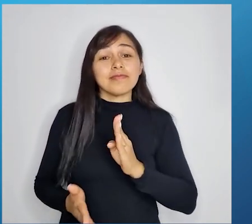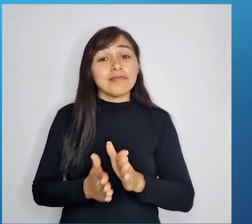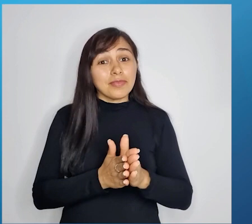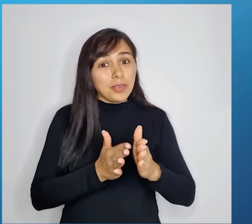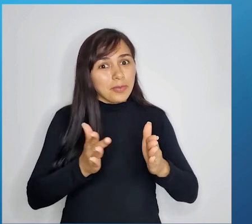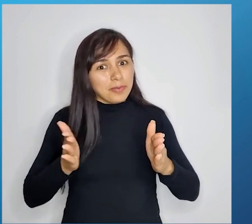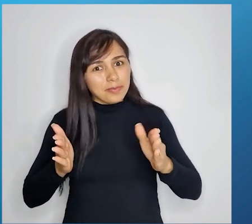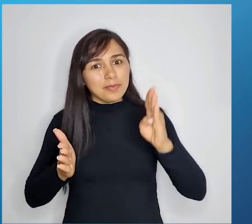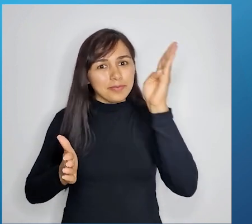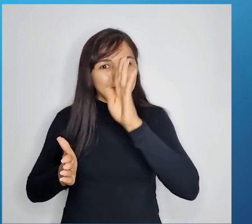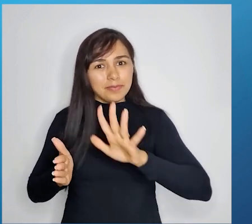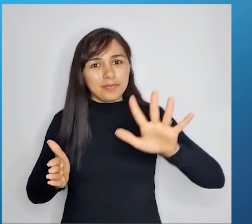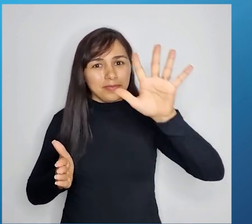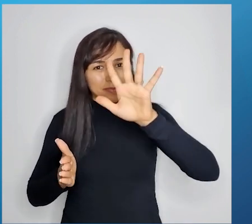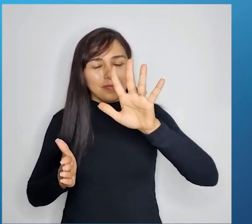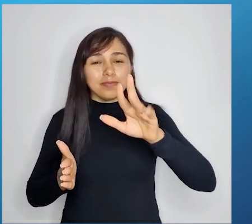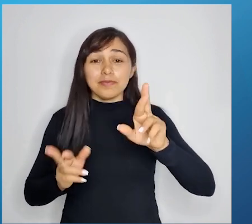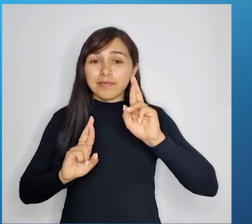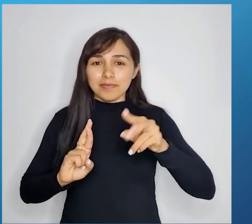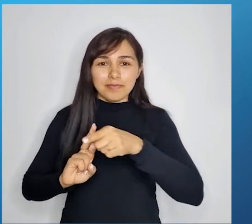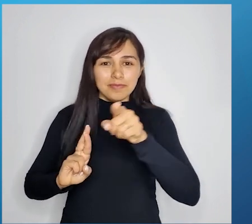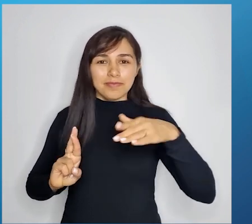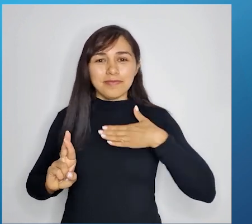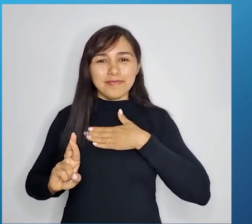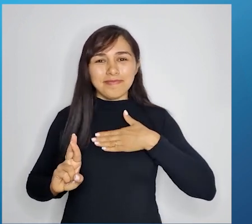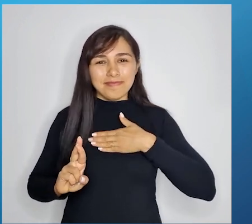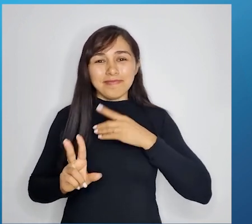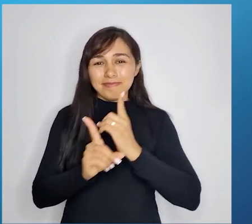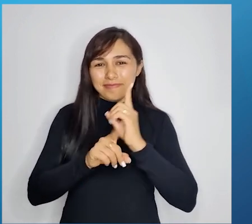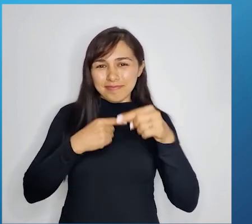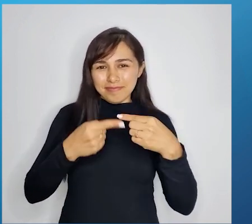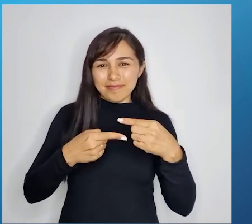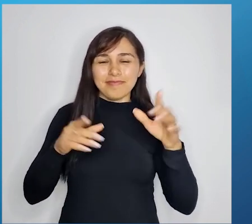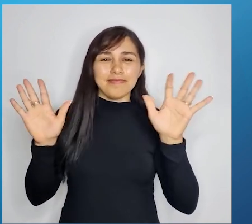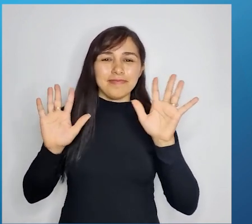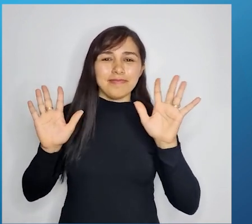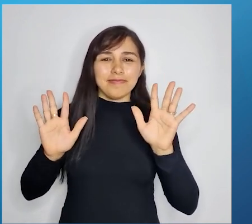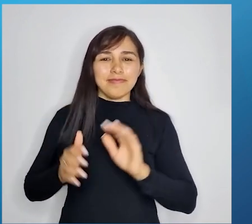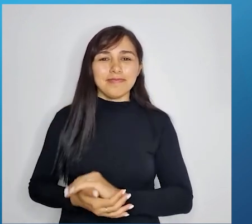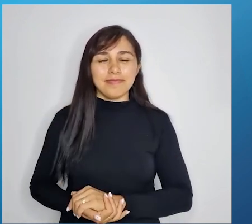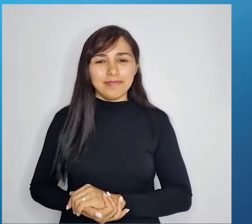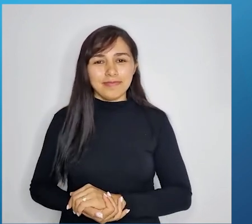nacional. Espero que tenham gostado, que tenham aprendido e eu aguardo vocês na próxima. Até lá!